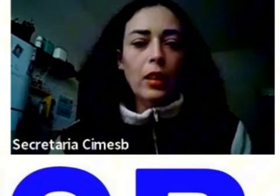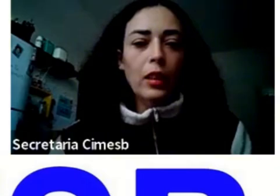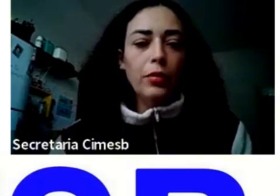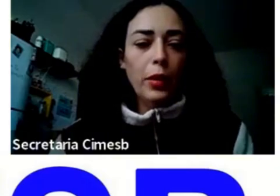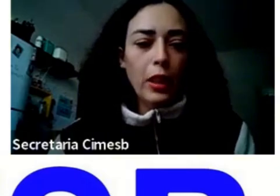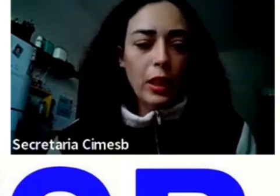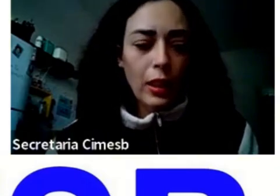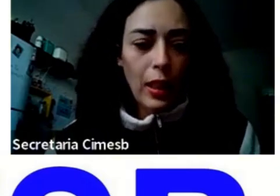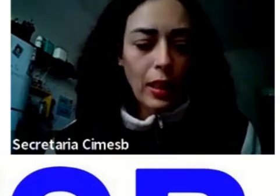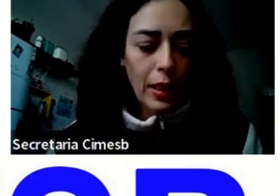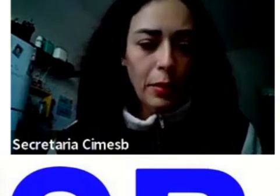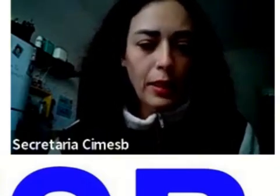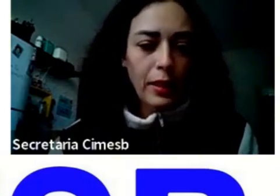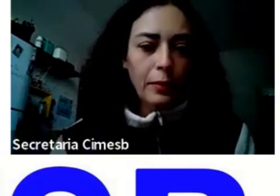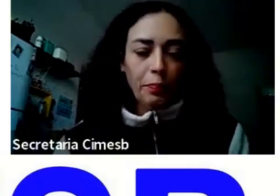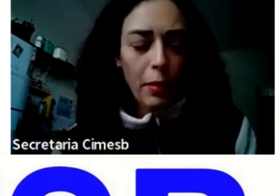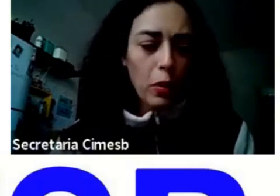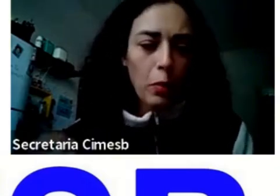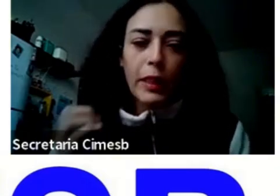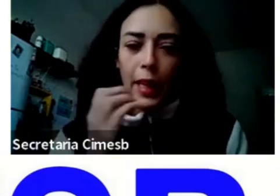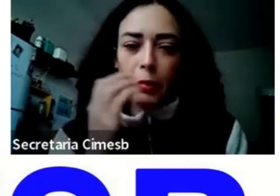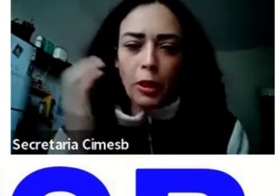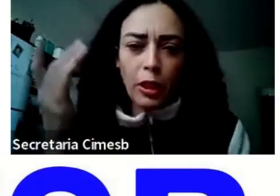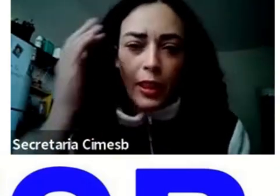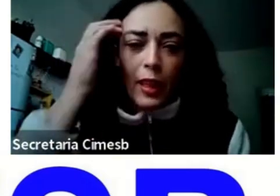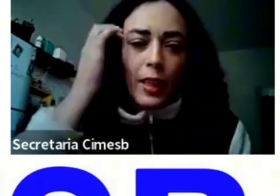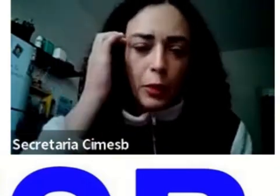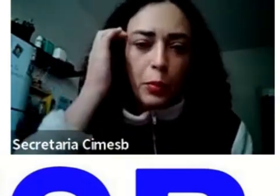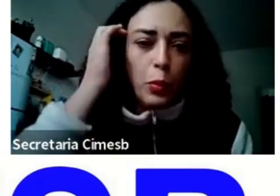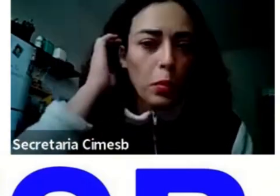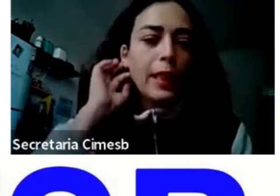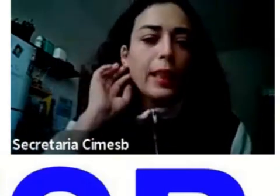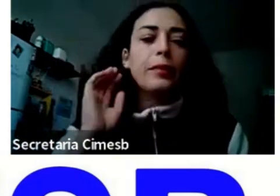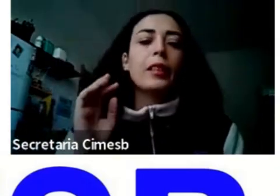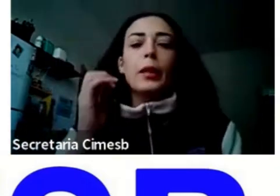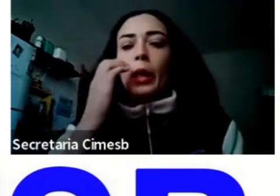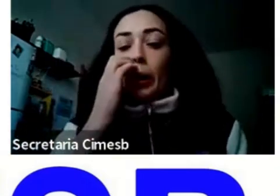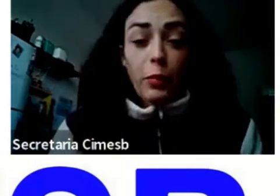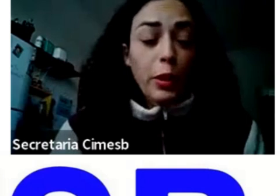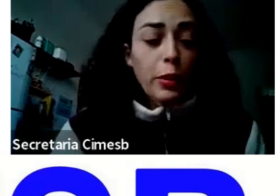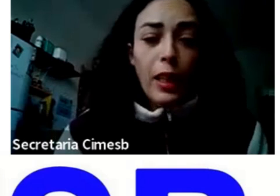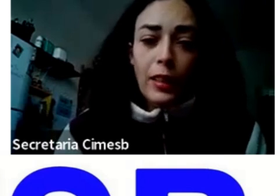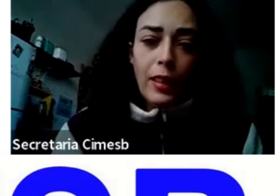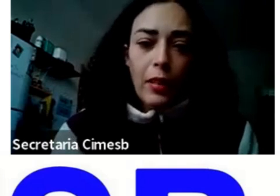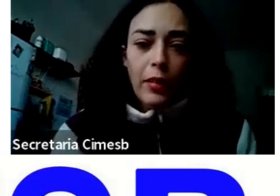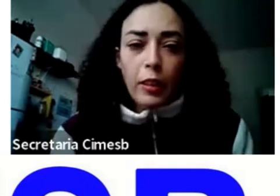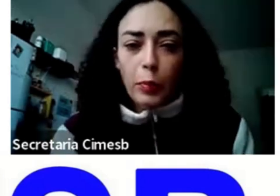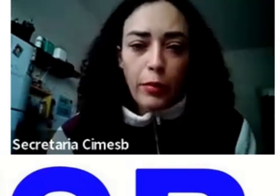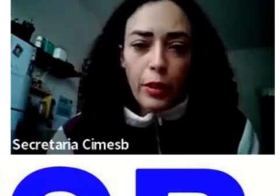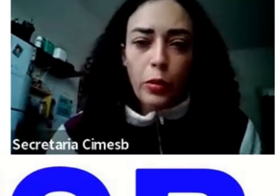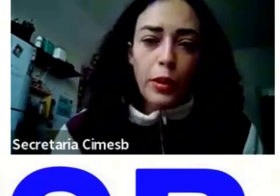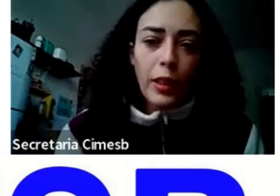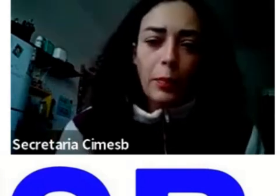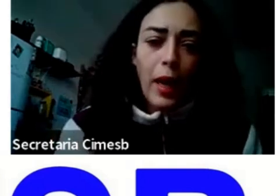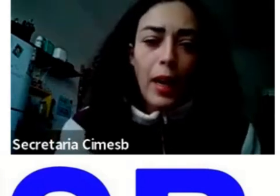avançado e fluente em Libras. Trabalhei como intérprete na rede pública. Fiz muita organização entre